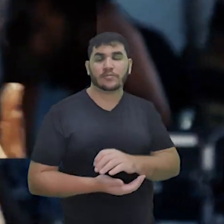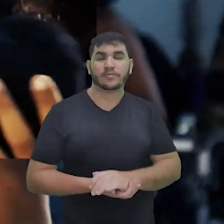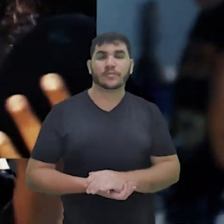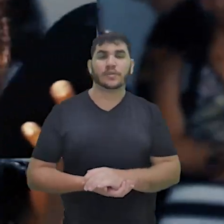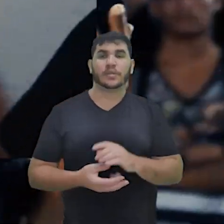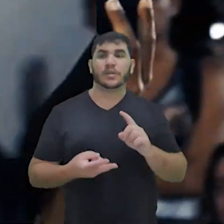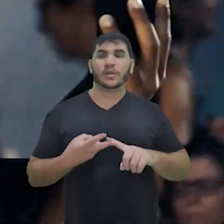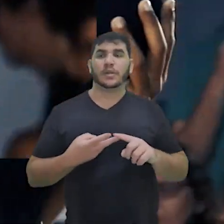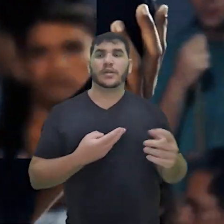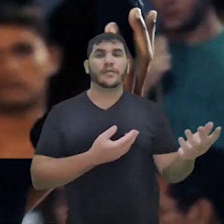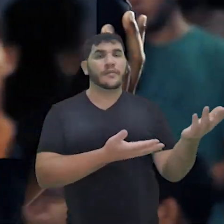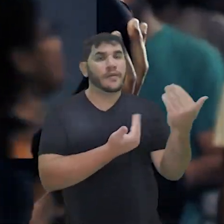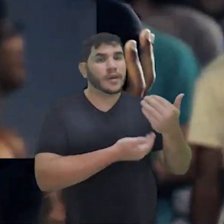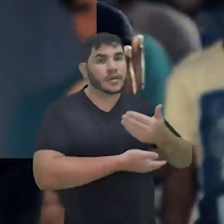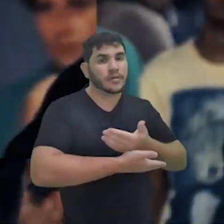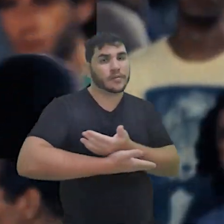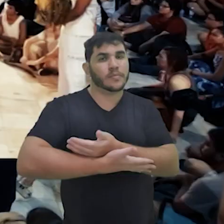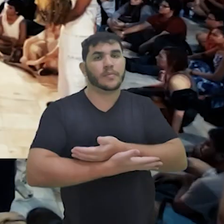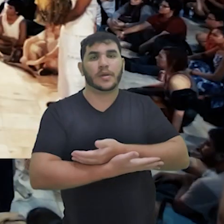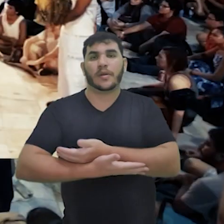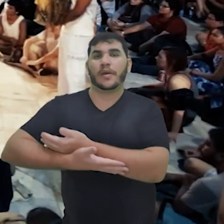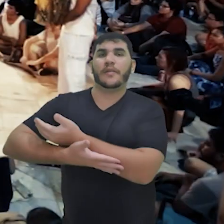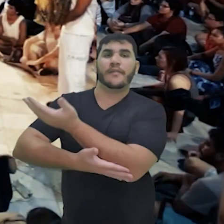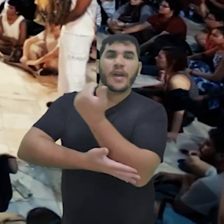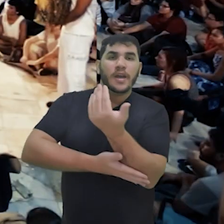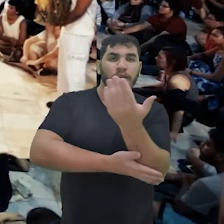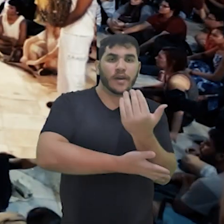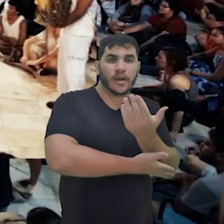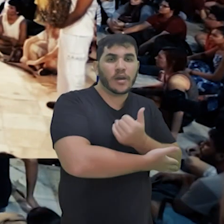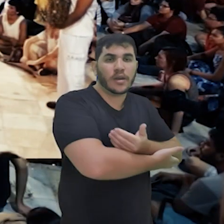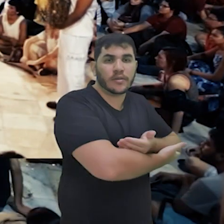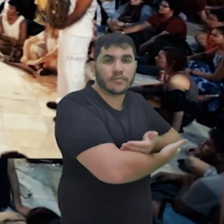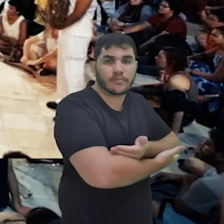A personagem de vestido amarelo gira com um boneco de pano preto.